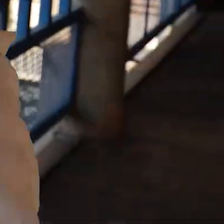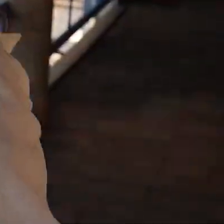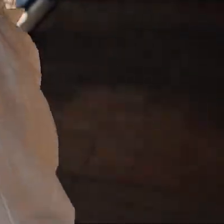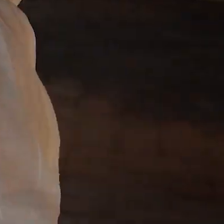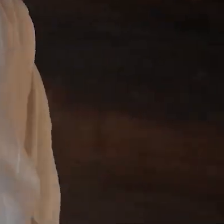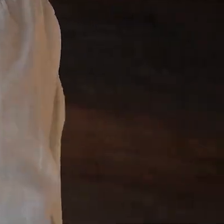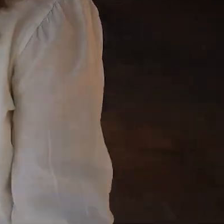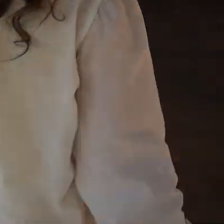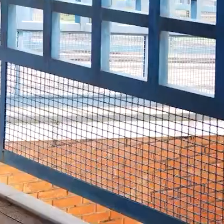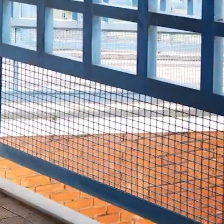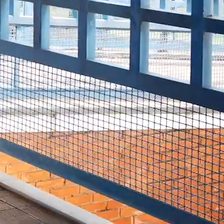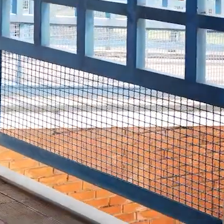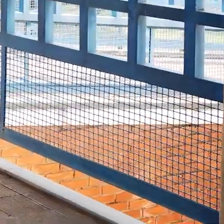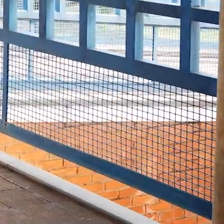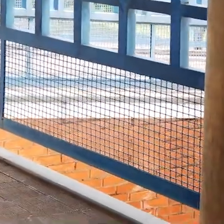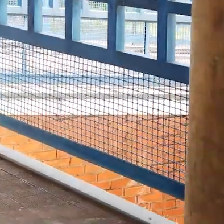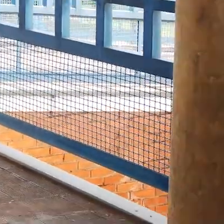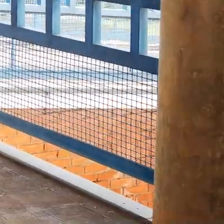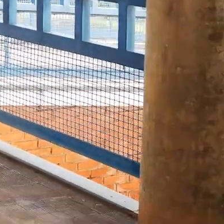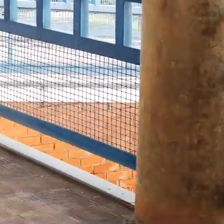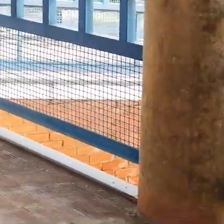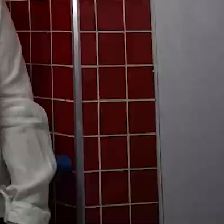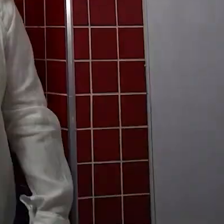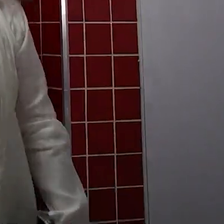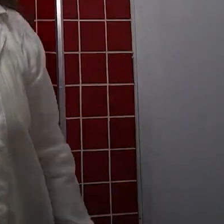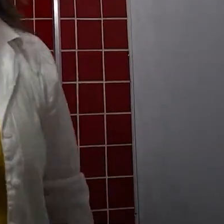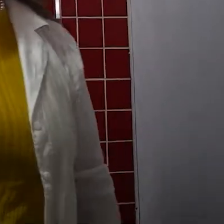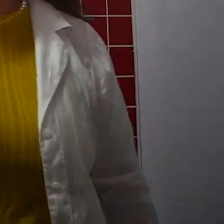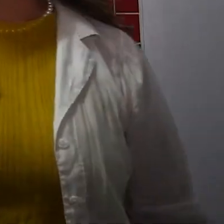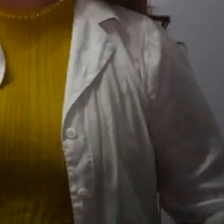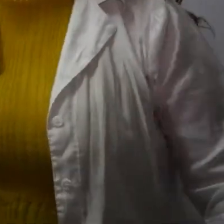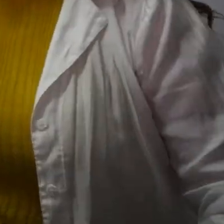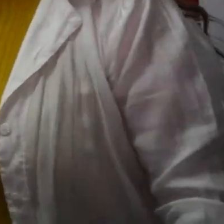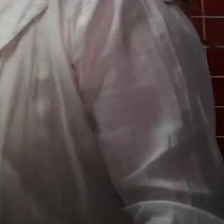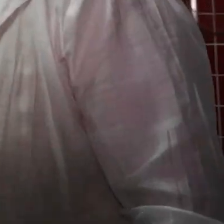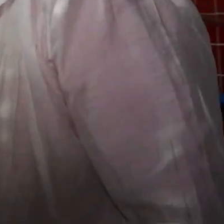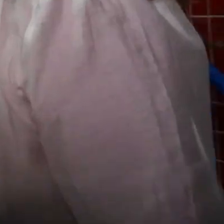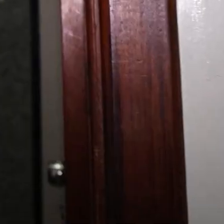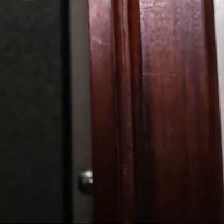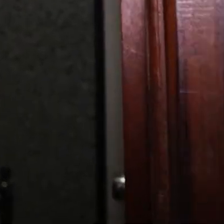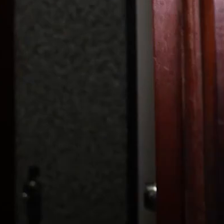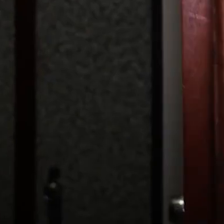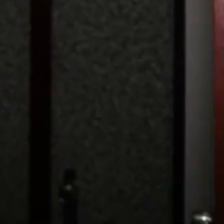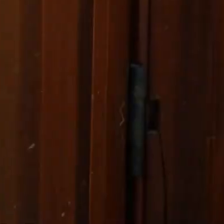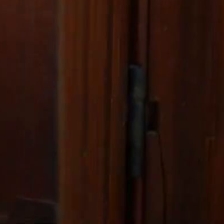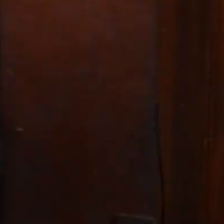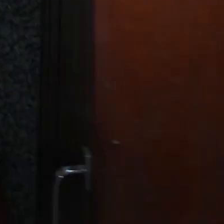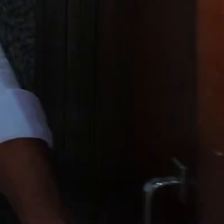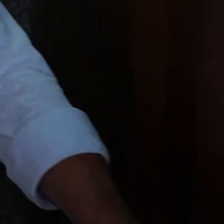respeitada, valorizada e ouvida em toda a riqueza da sua trajetória.